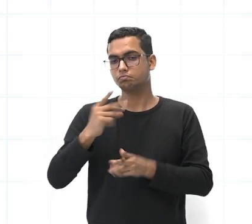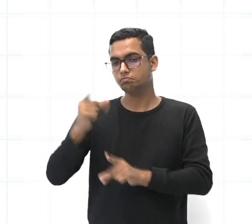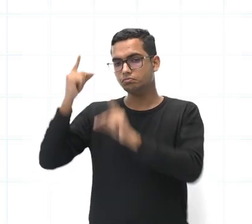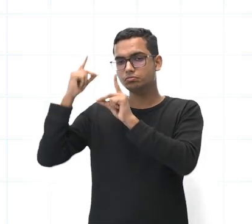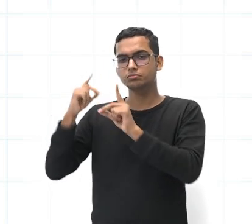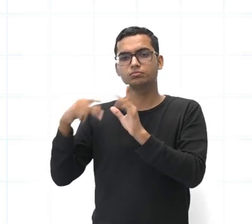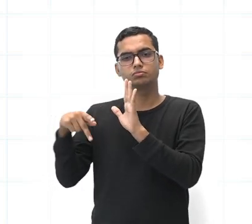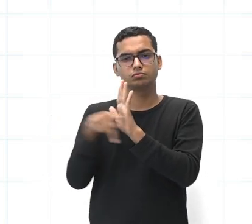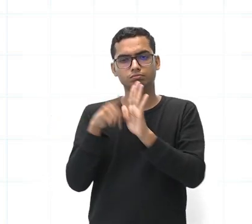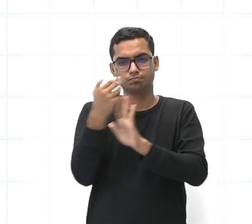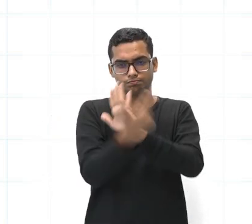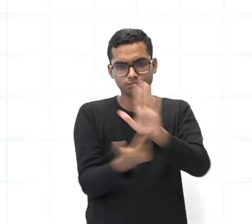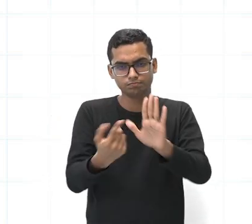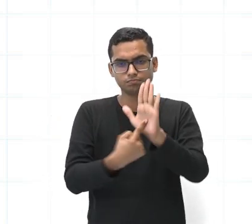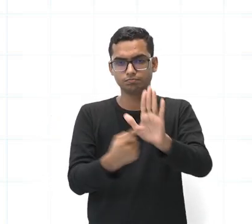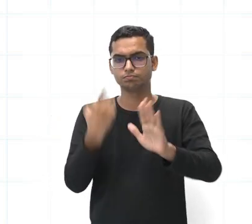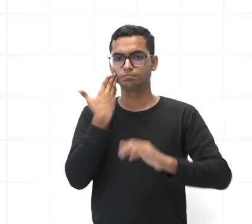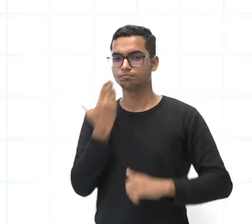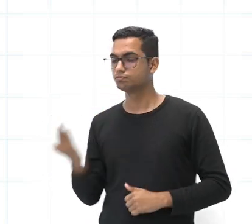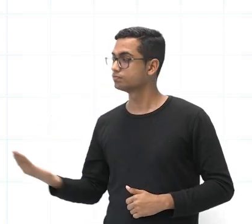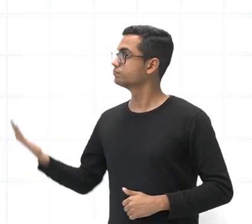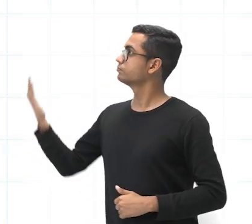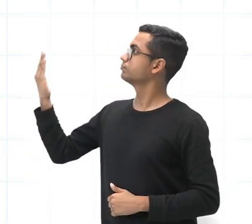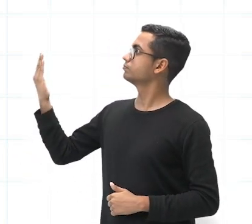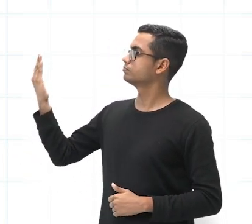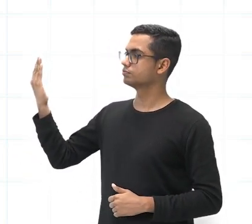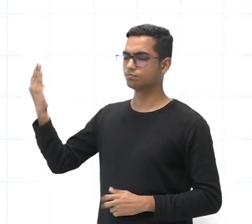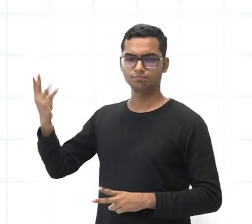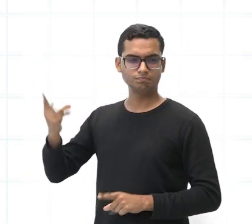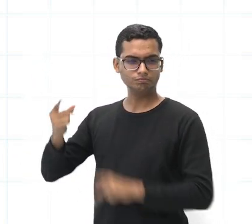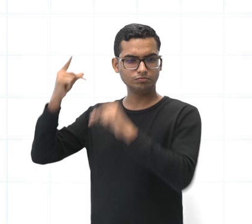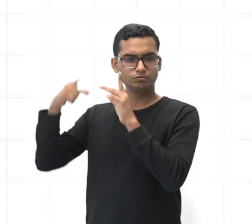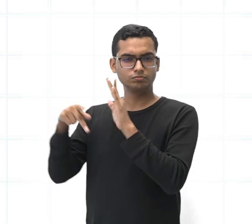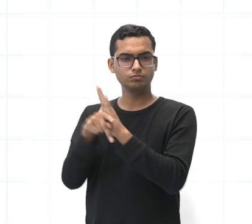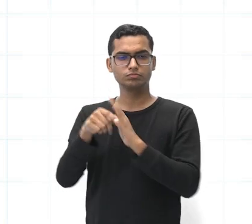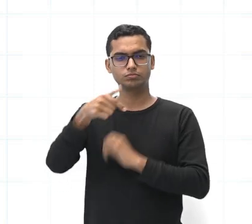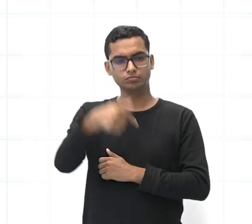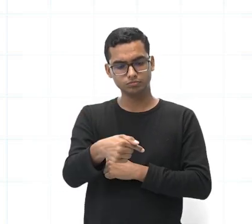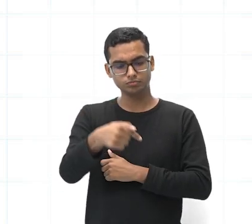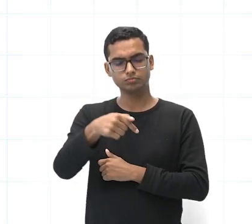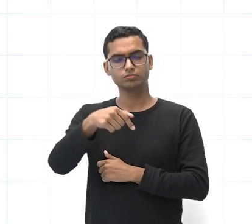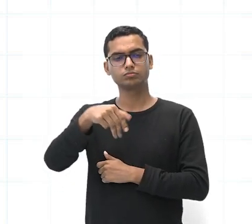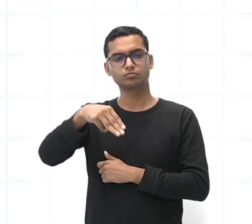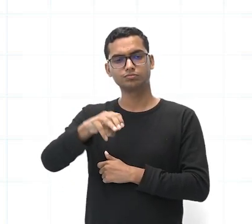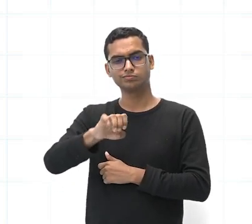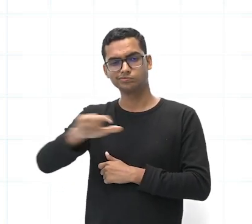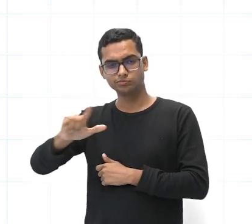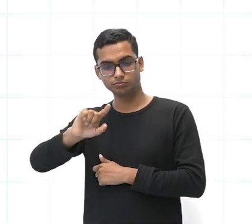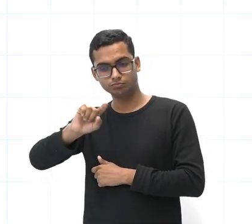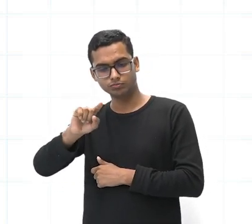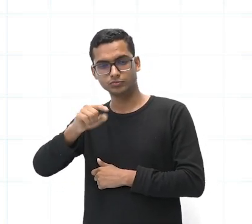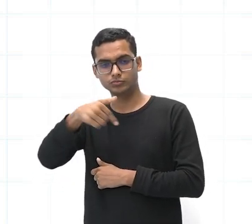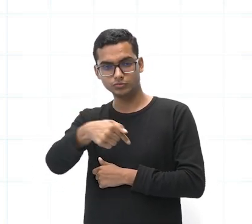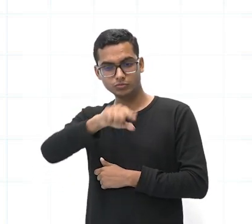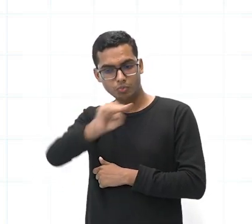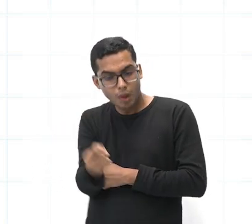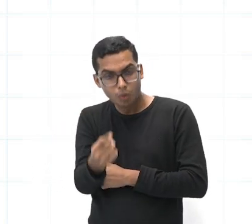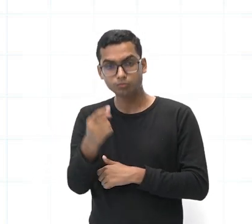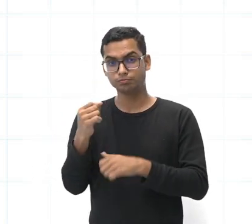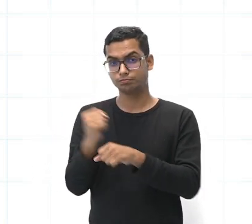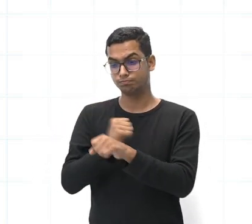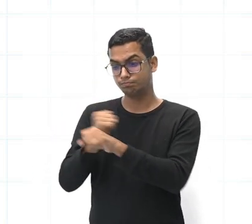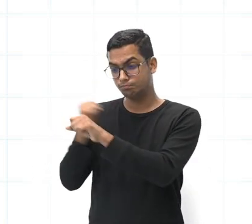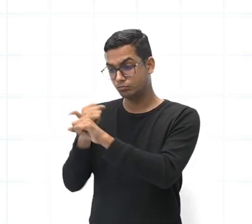a natação remonta às pinturas rupestres de cerca de 7.000 anos atrás.